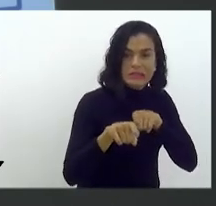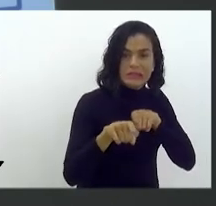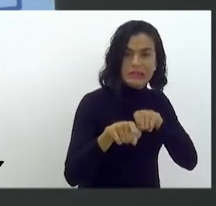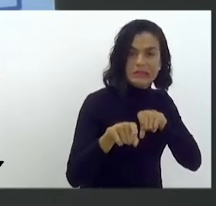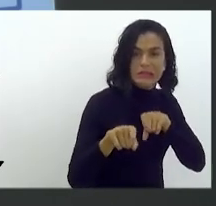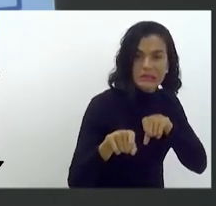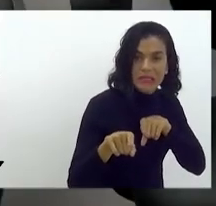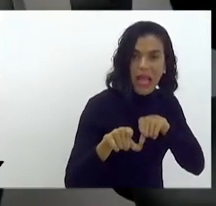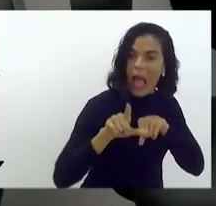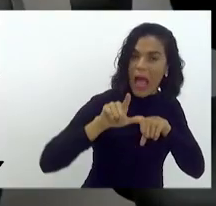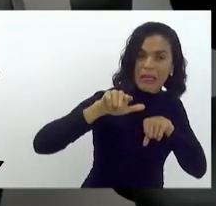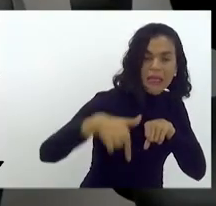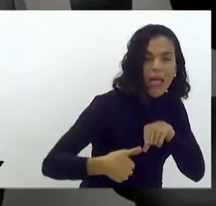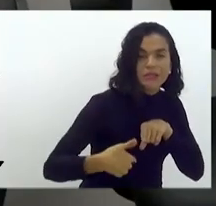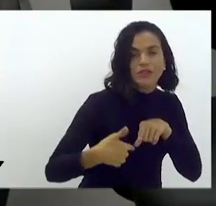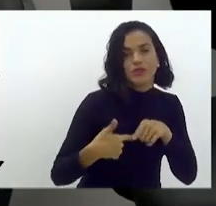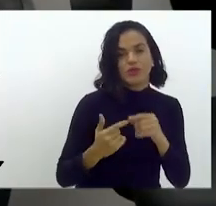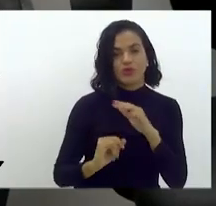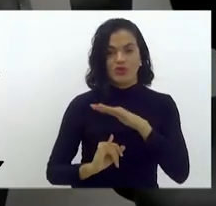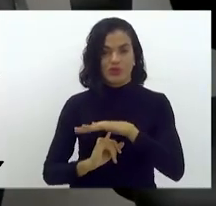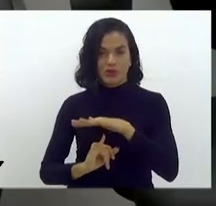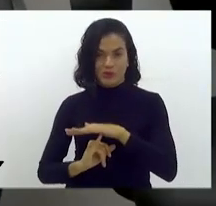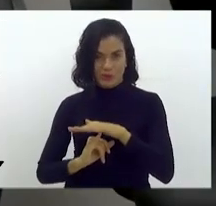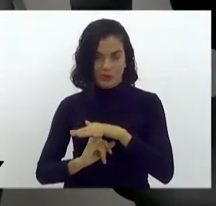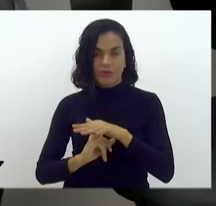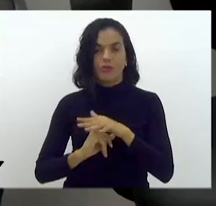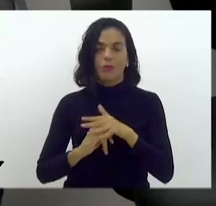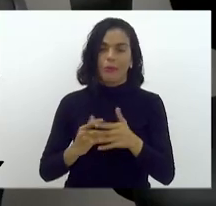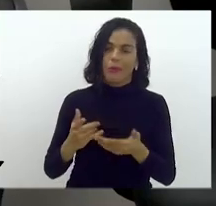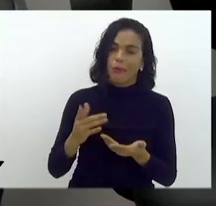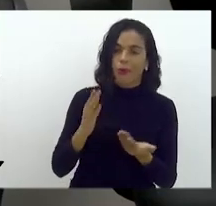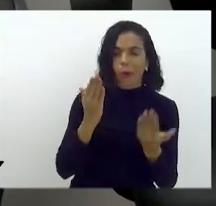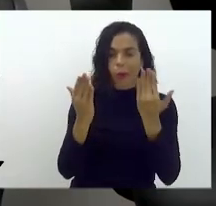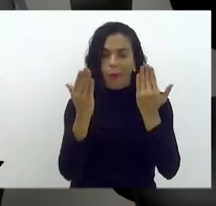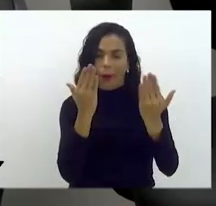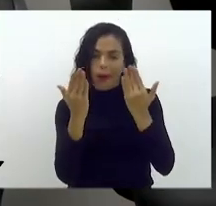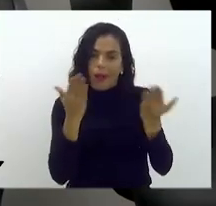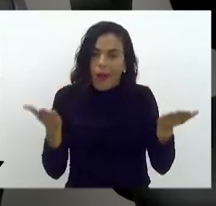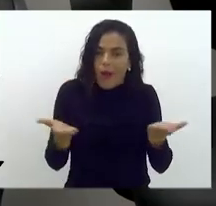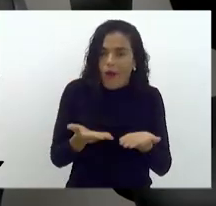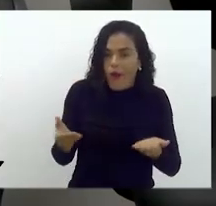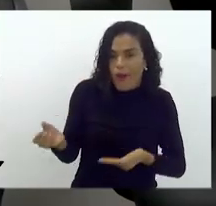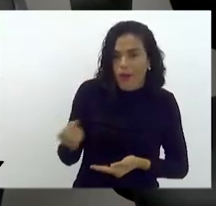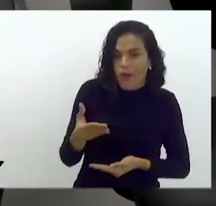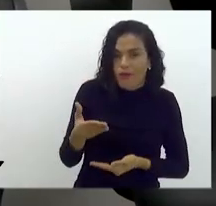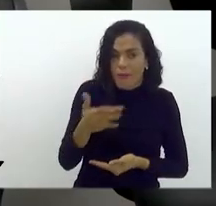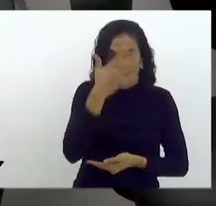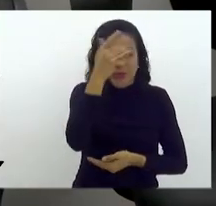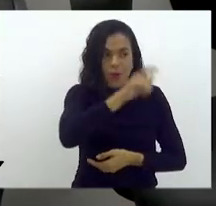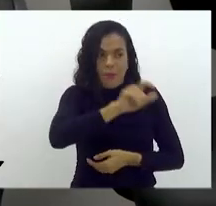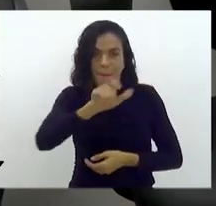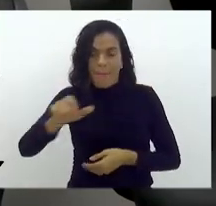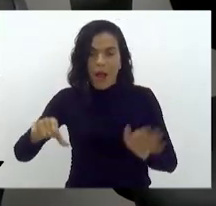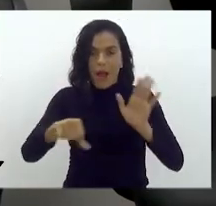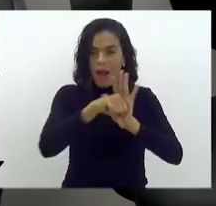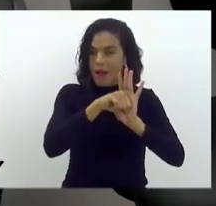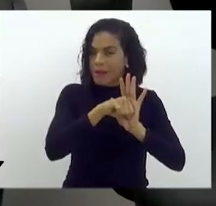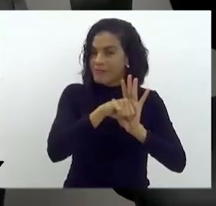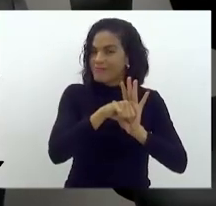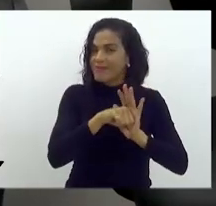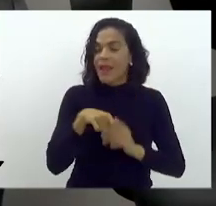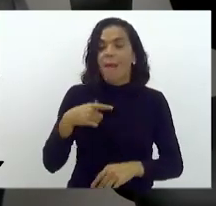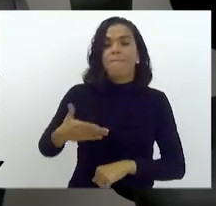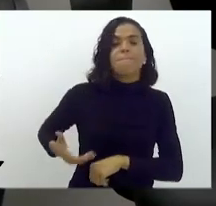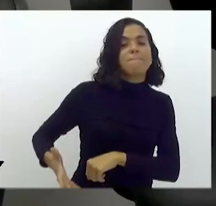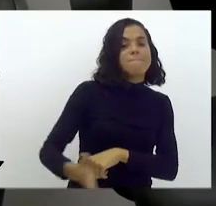em relação a um instituto para a atualidade que está sendo porque aqueles que cometem crime tem sempre os